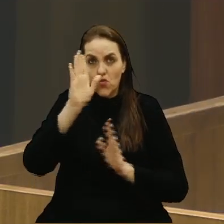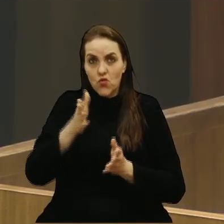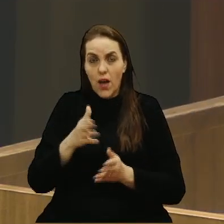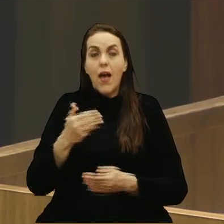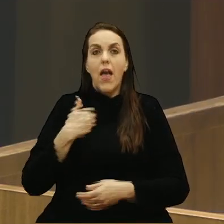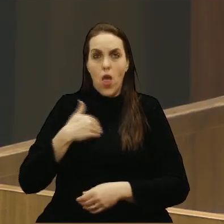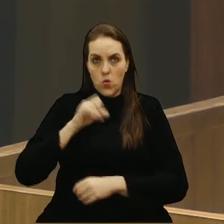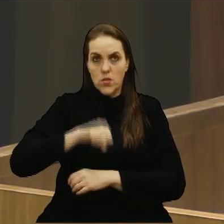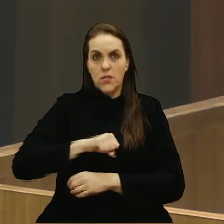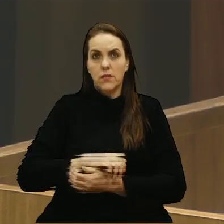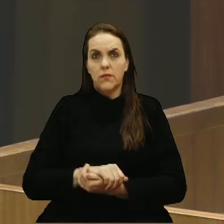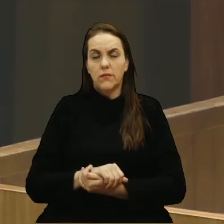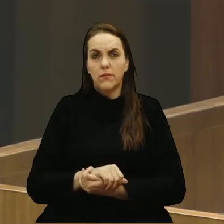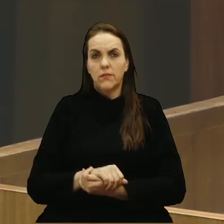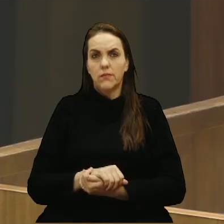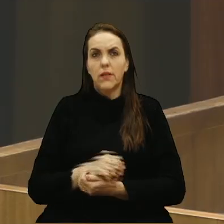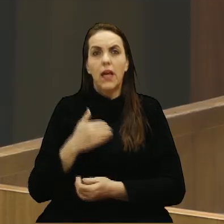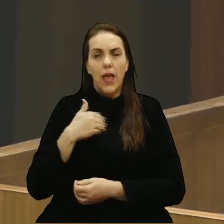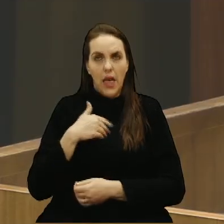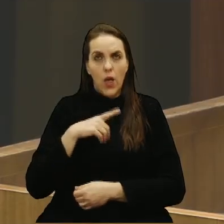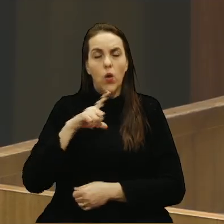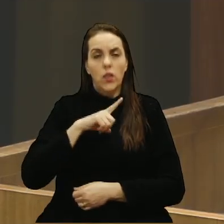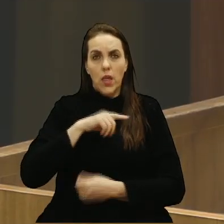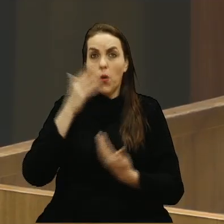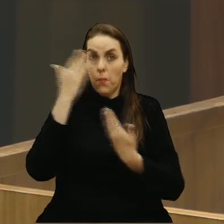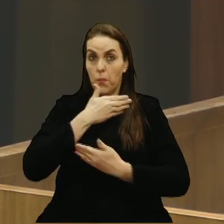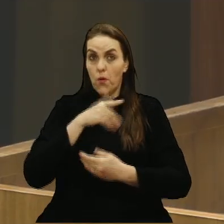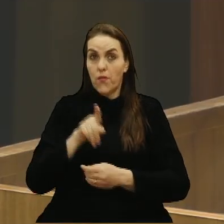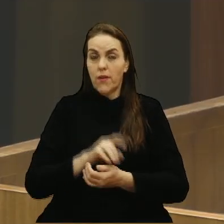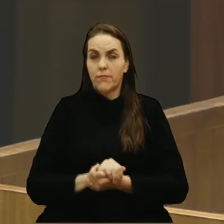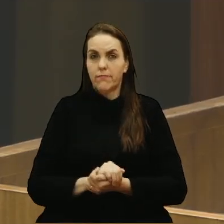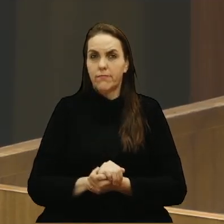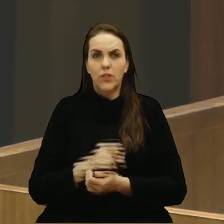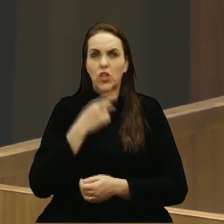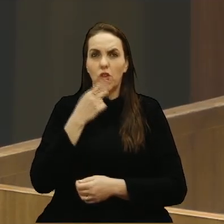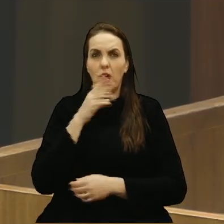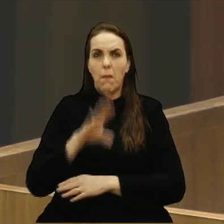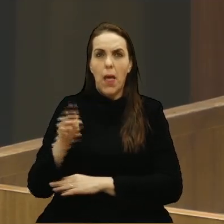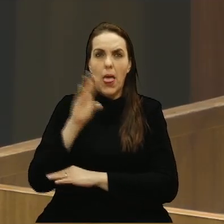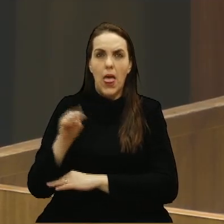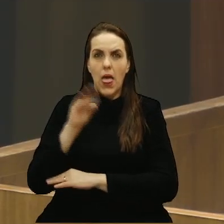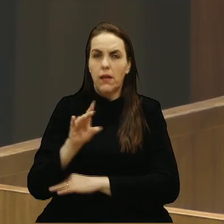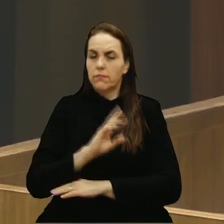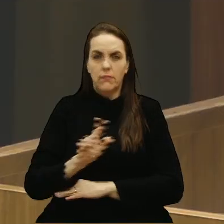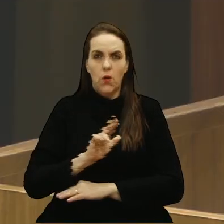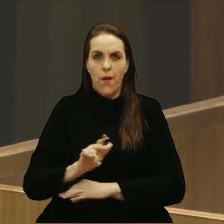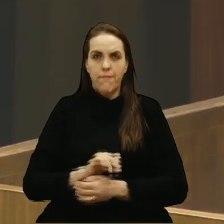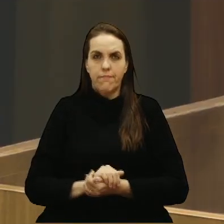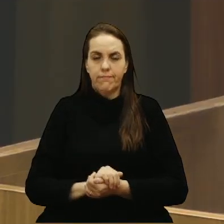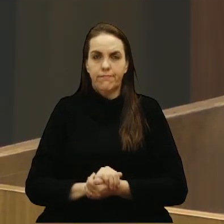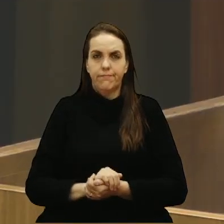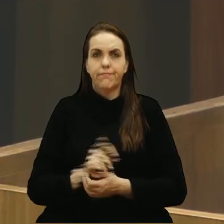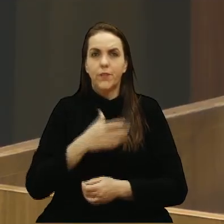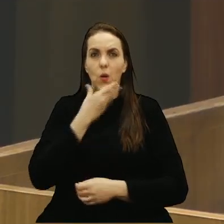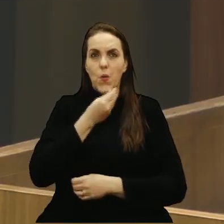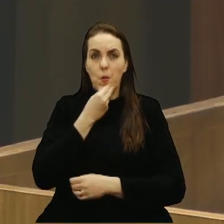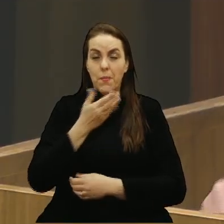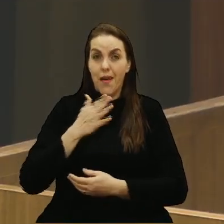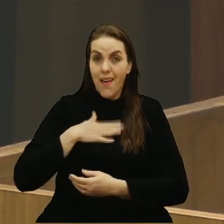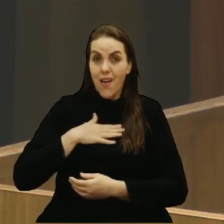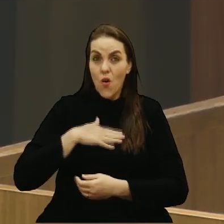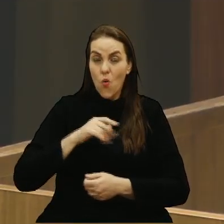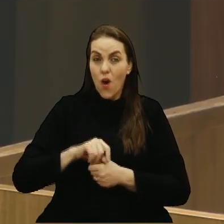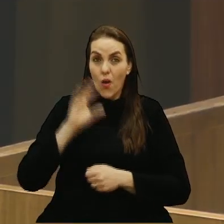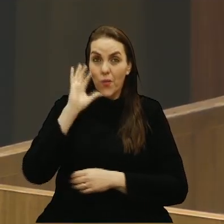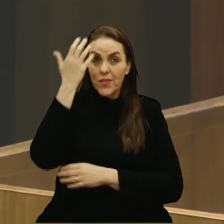passei. E tenho como provar. Não falo da boca para fora. Um homem que passou o que eu passei na